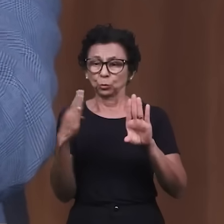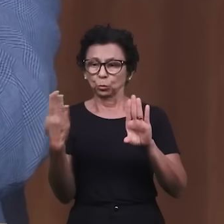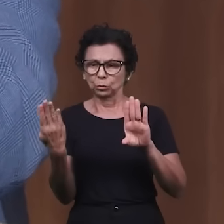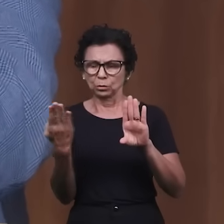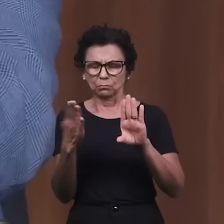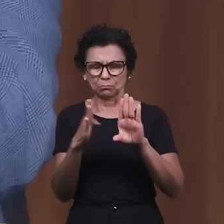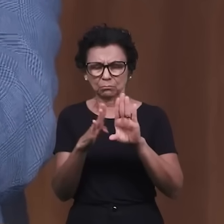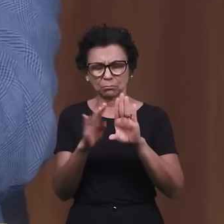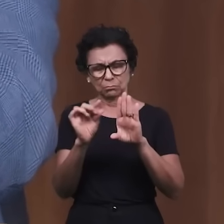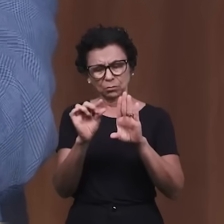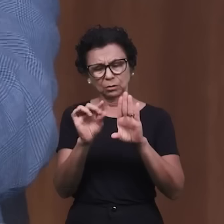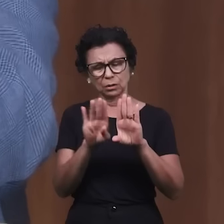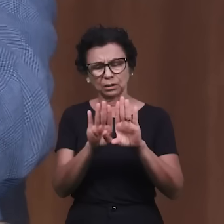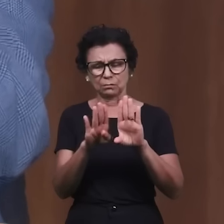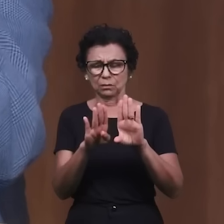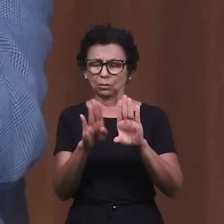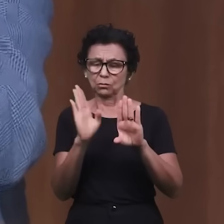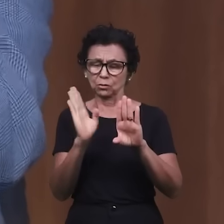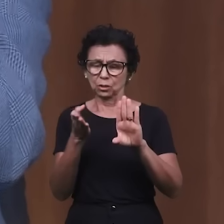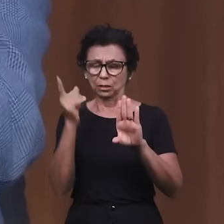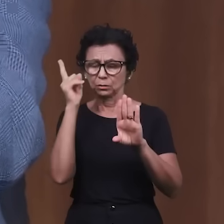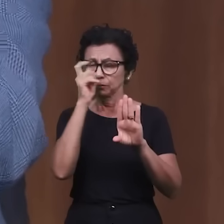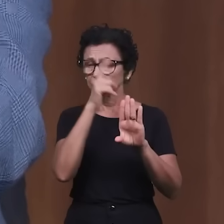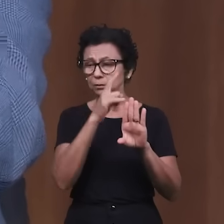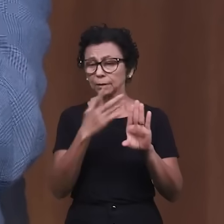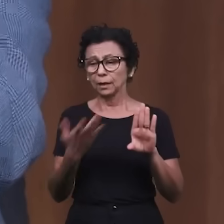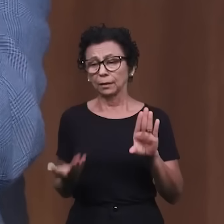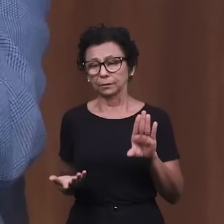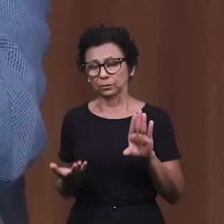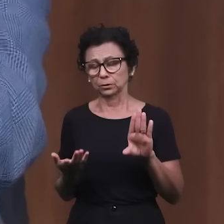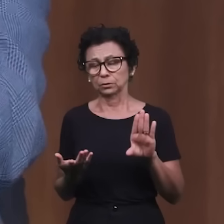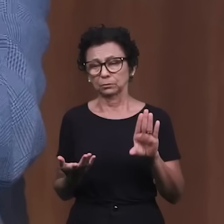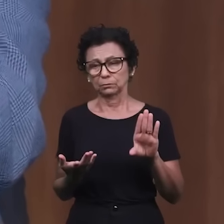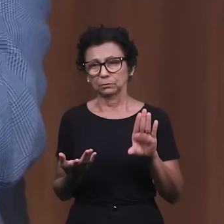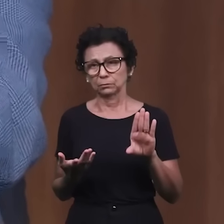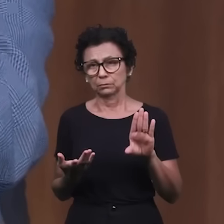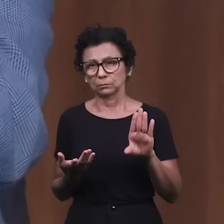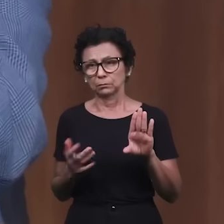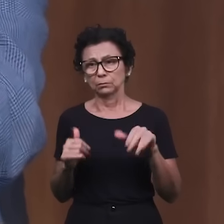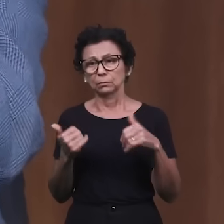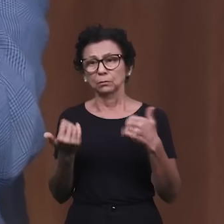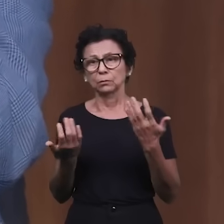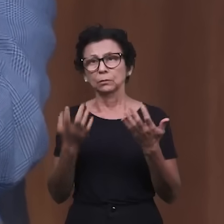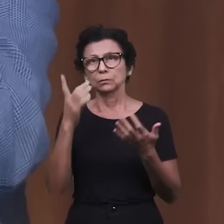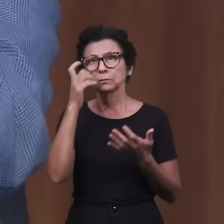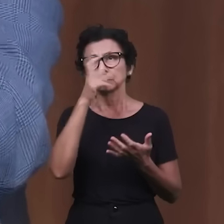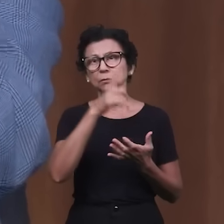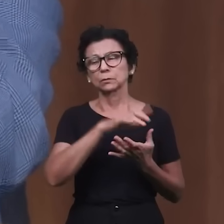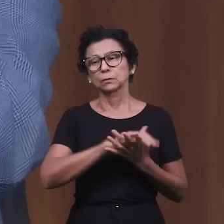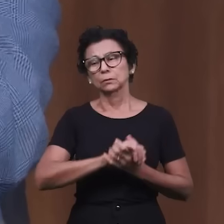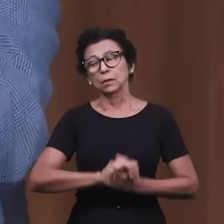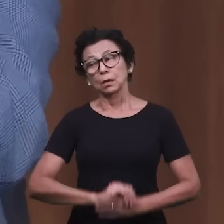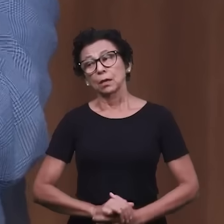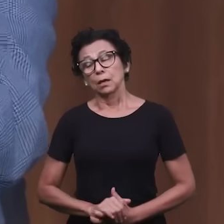Então, aqui vocês estão com uma dificuldade. Qual a dificuldade? Não, pastor, realmente não